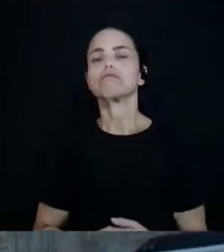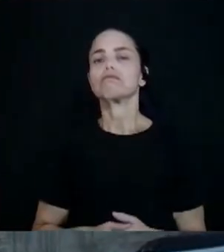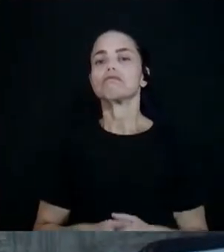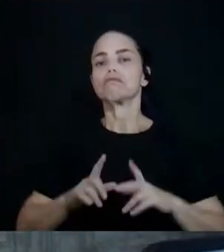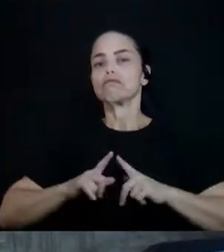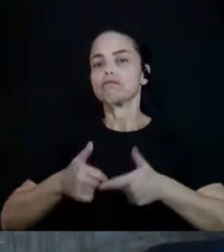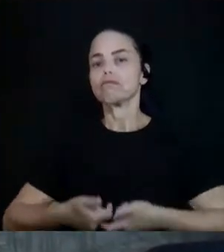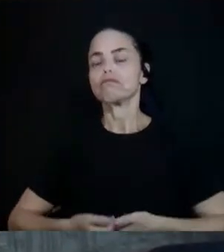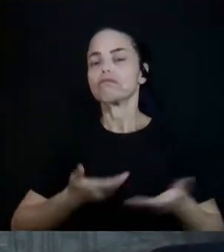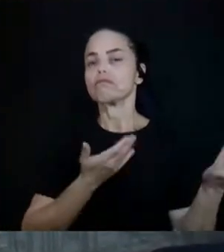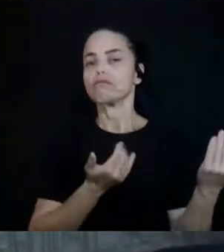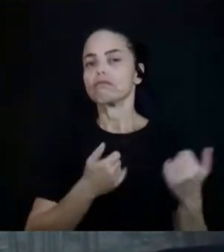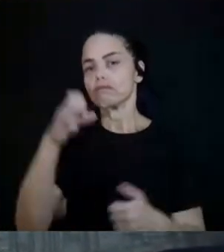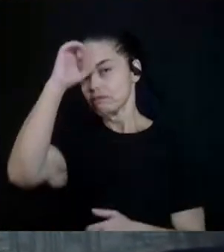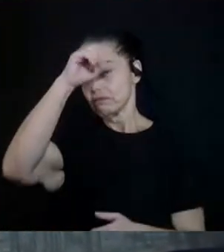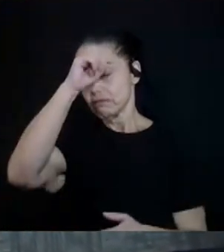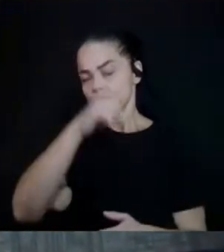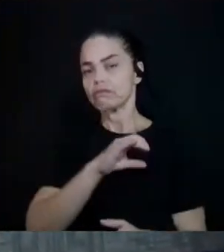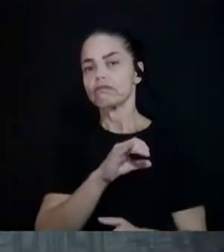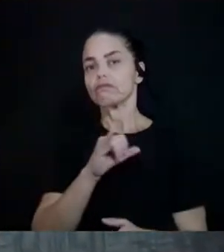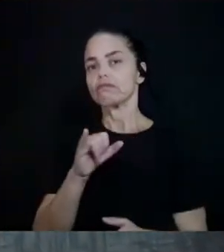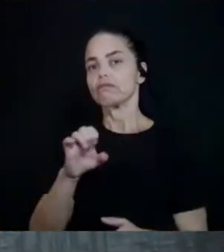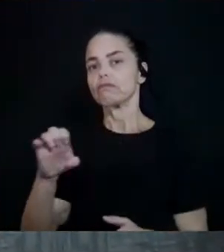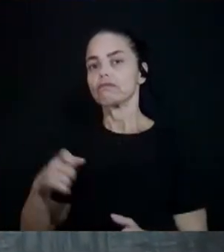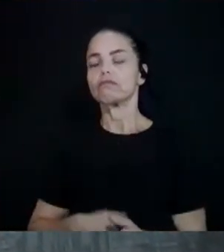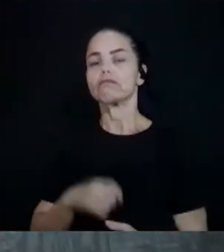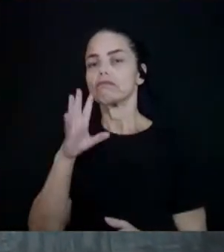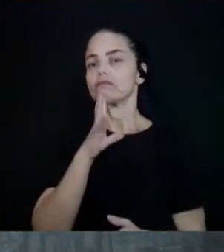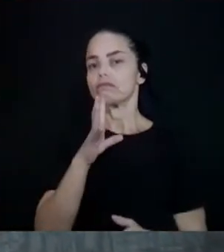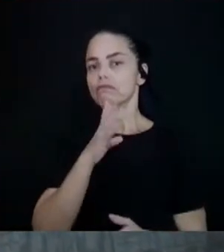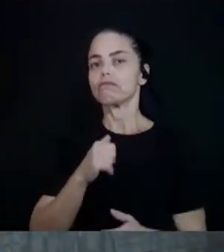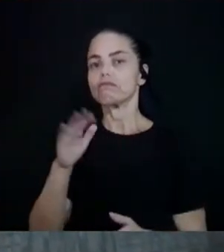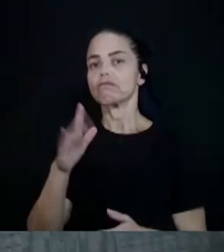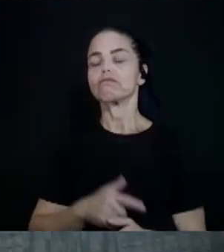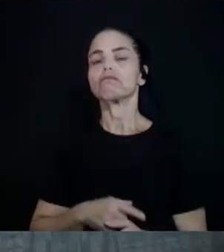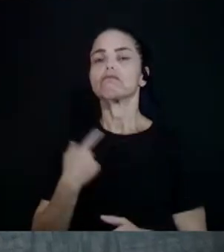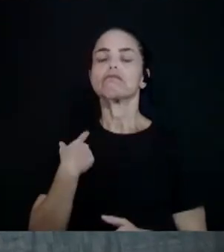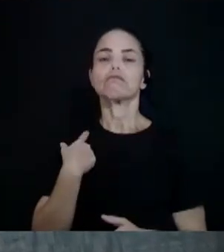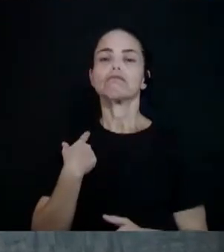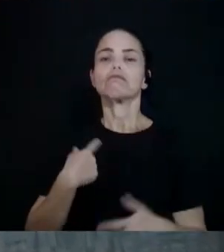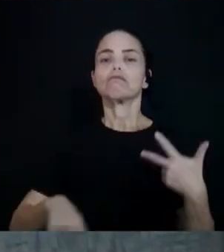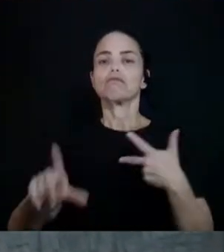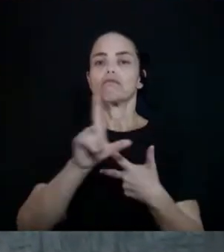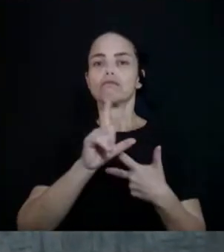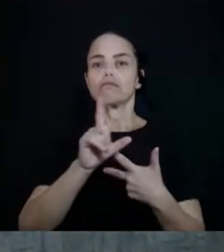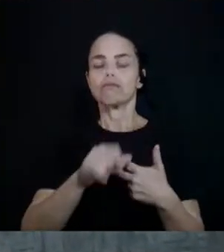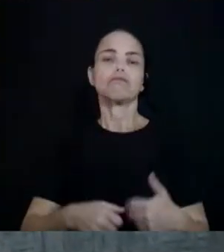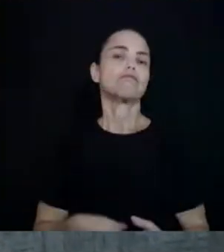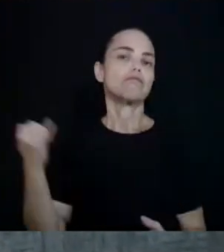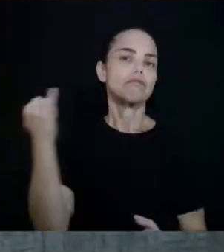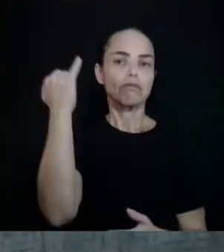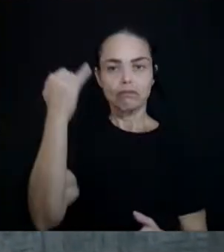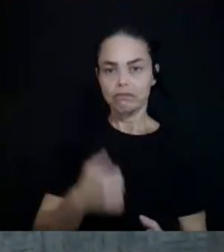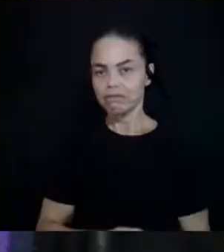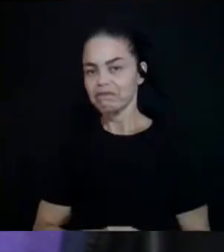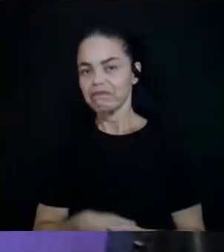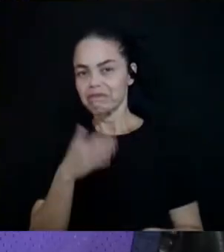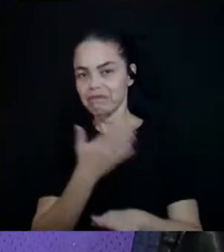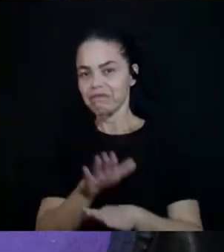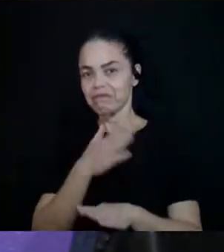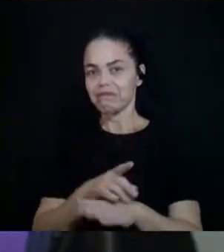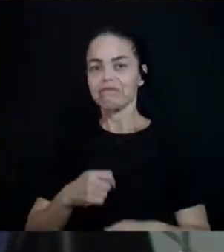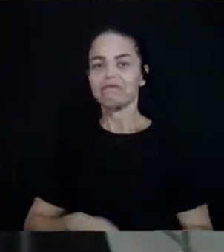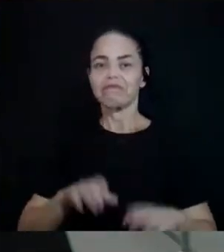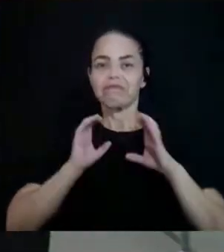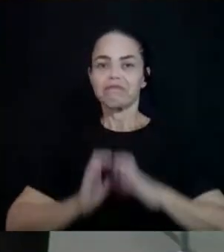jovens aprendizes do CIEE conheceram um pouco mais sobre o funcionamento do Legislativo e a importância da participação cidadã. Eu achei